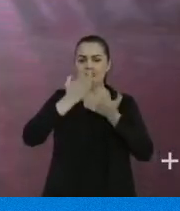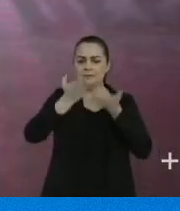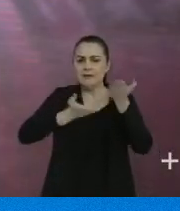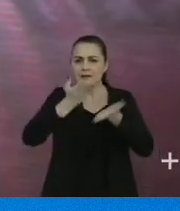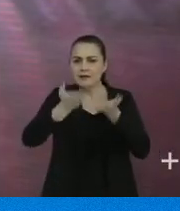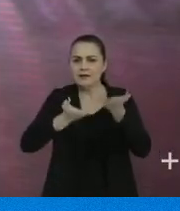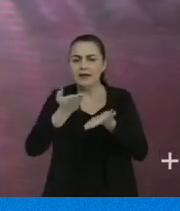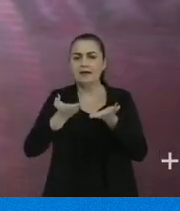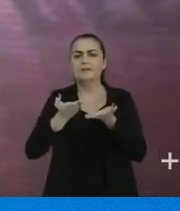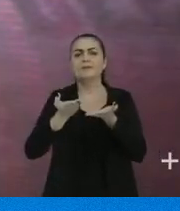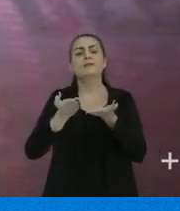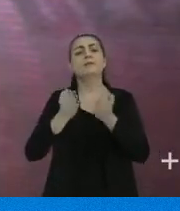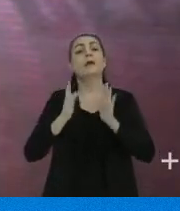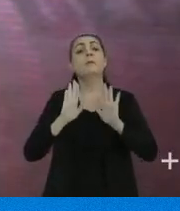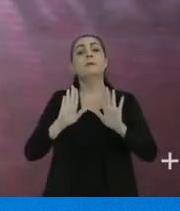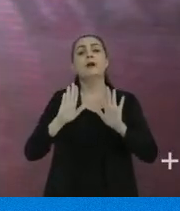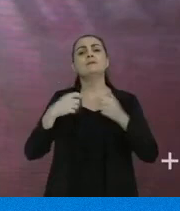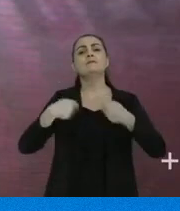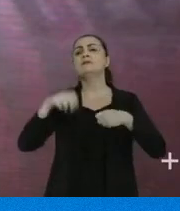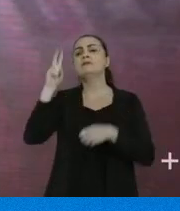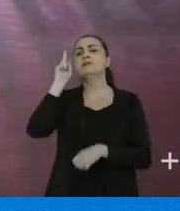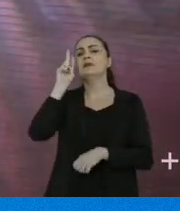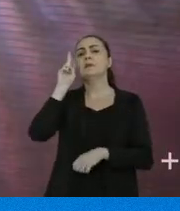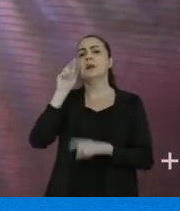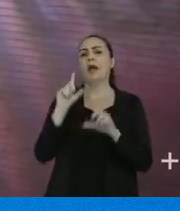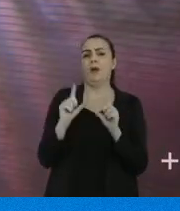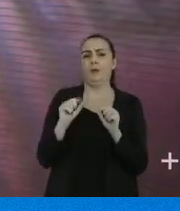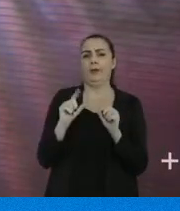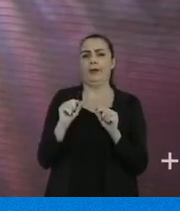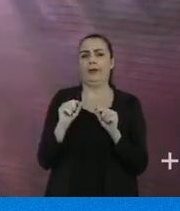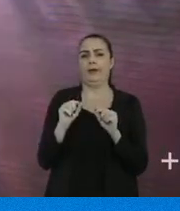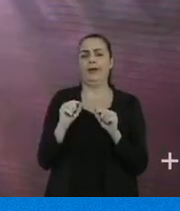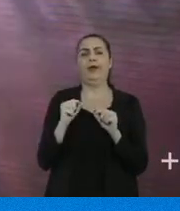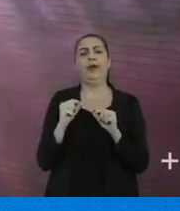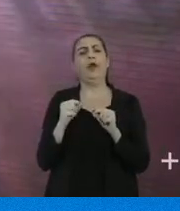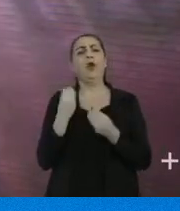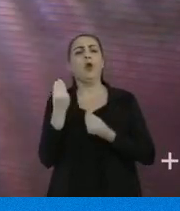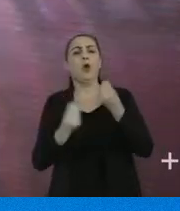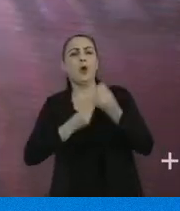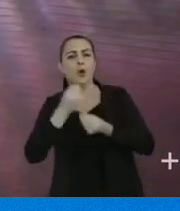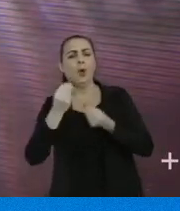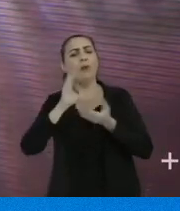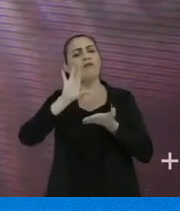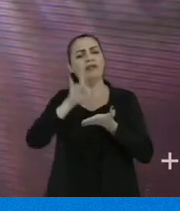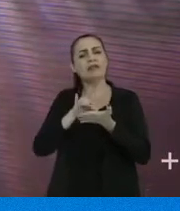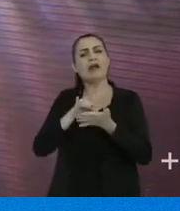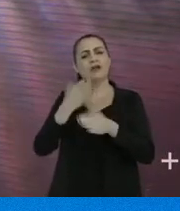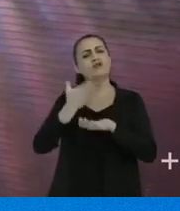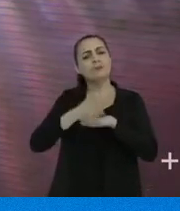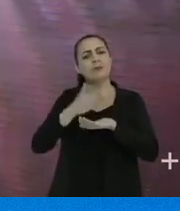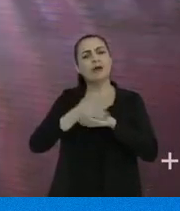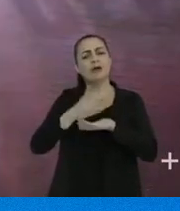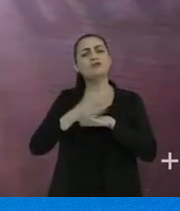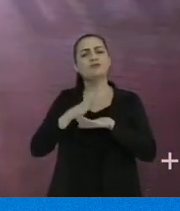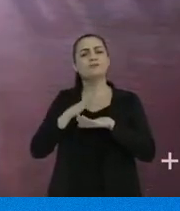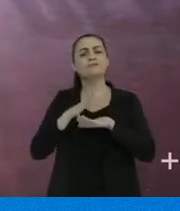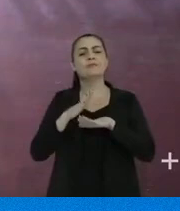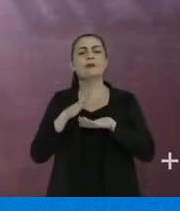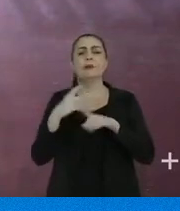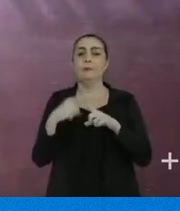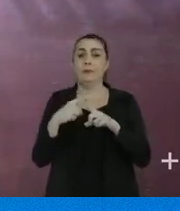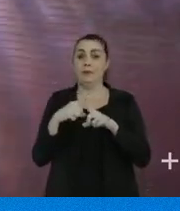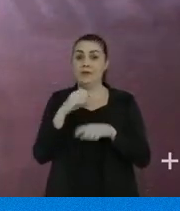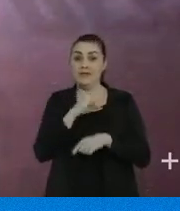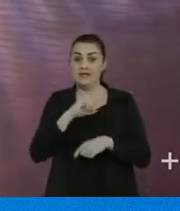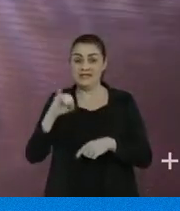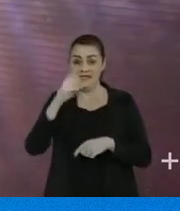que lembrar da parte prática da coisa, que o paciente ele não ficou gordo, a